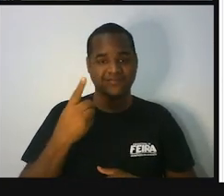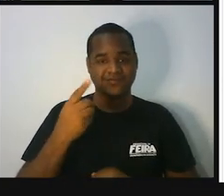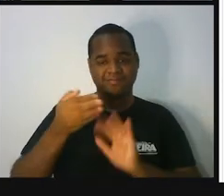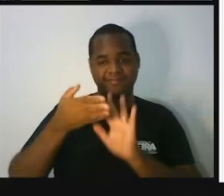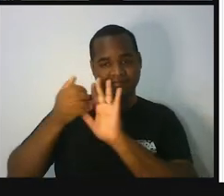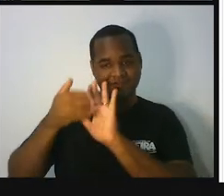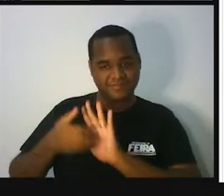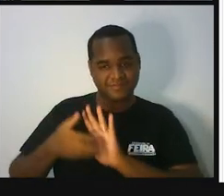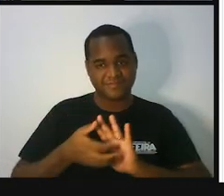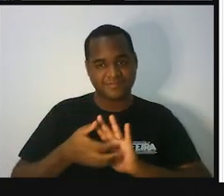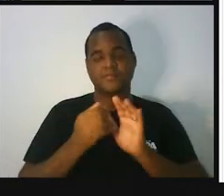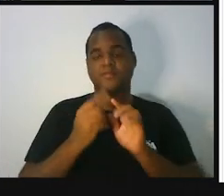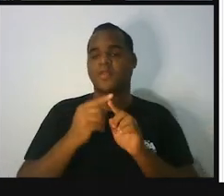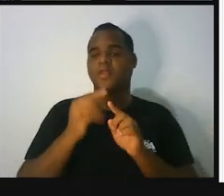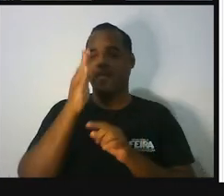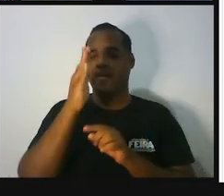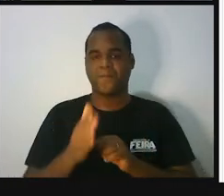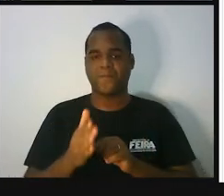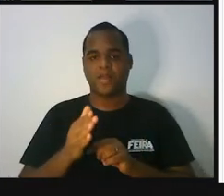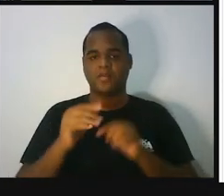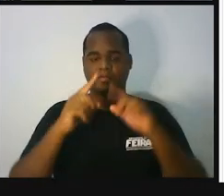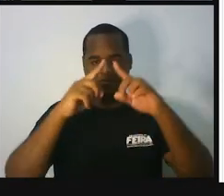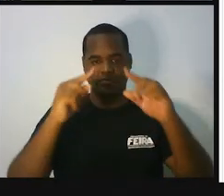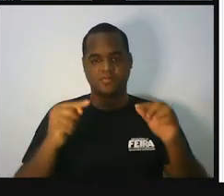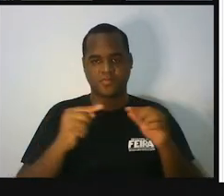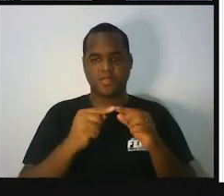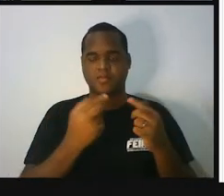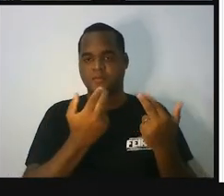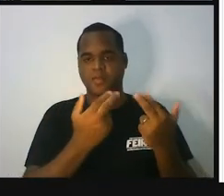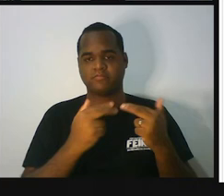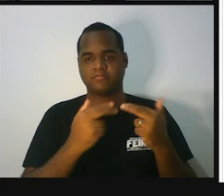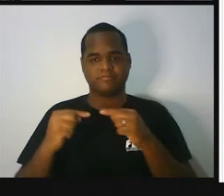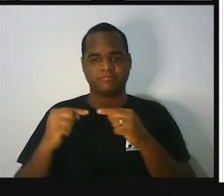dividir essa figura em 3 triângulos semelhantes. Ó.